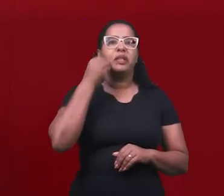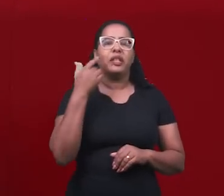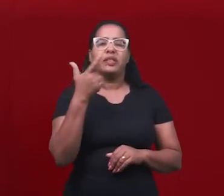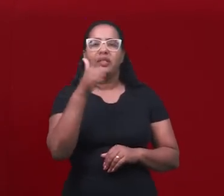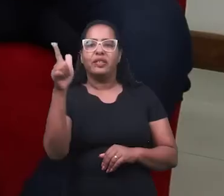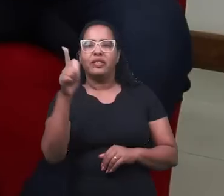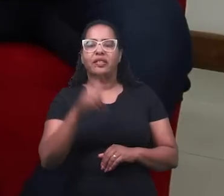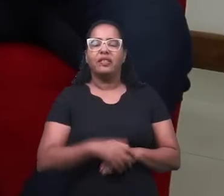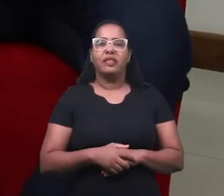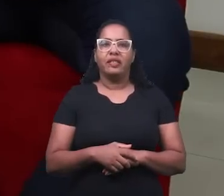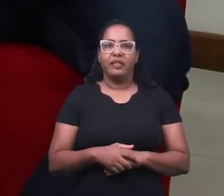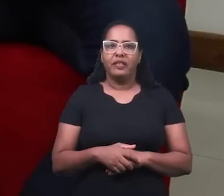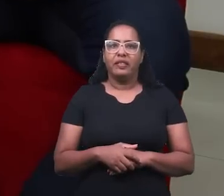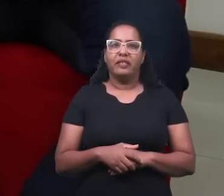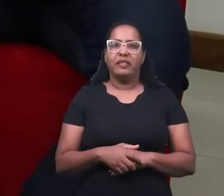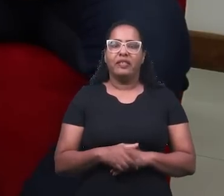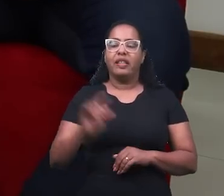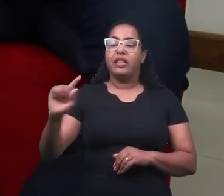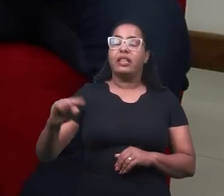alguma Experiência. experiência? Sim, pastor.